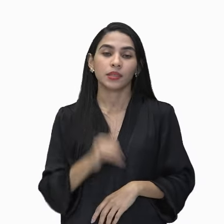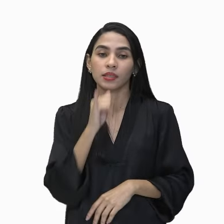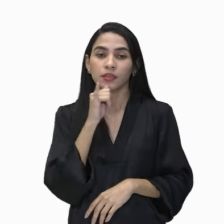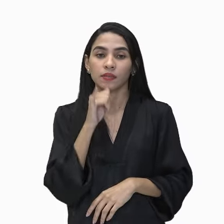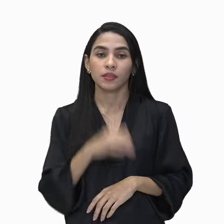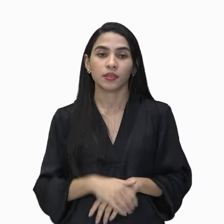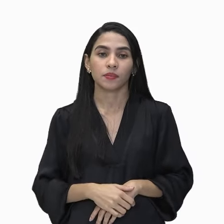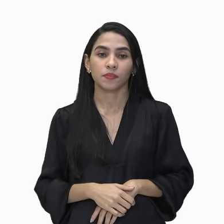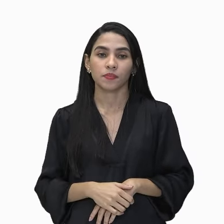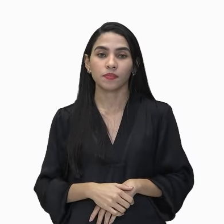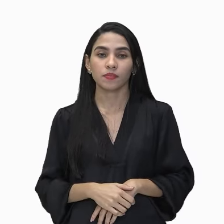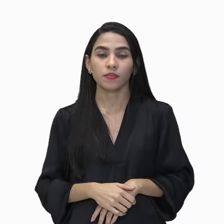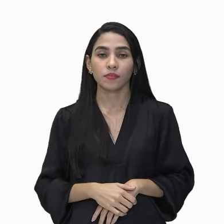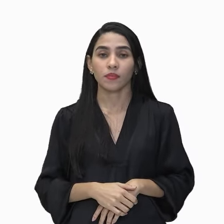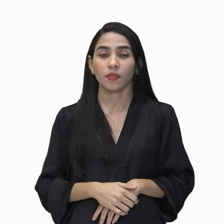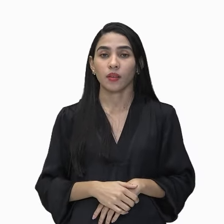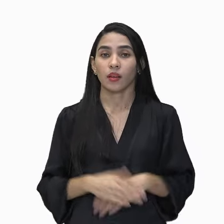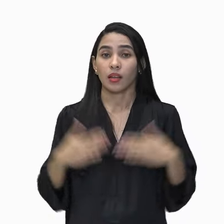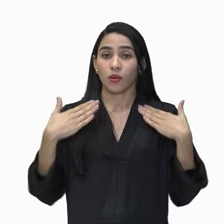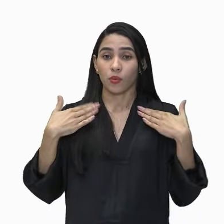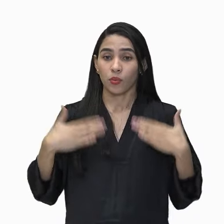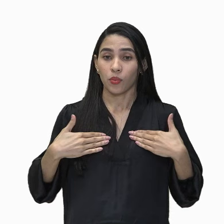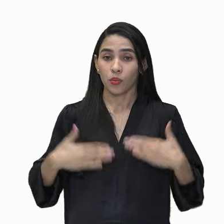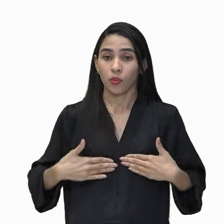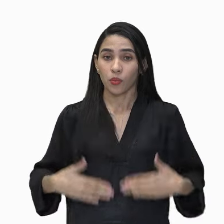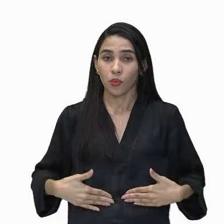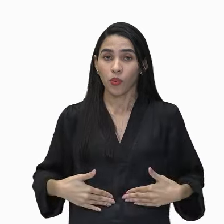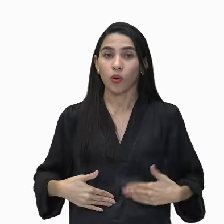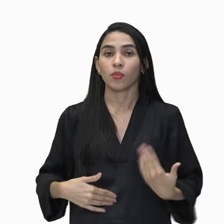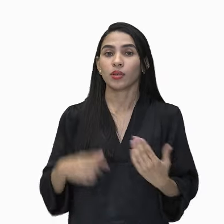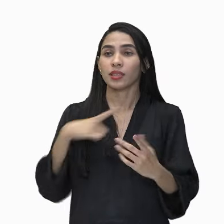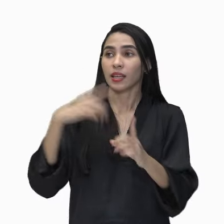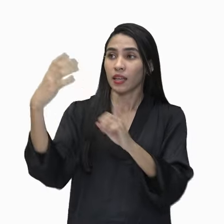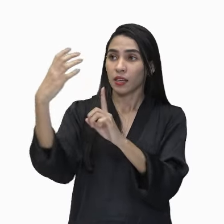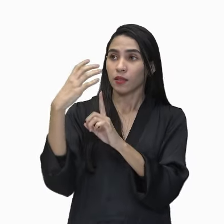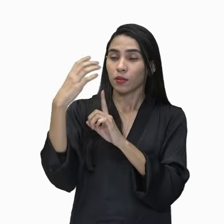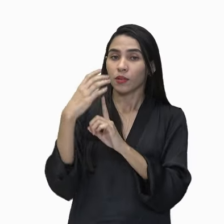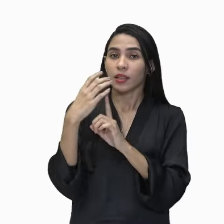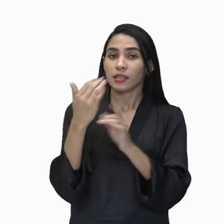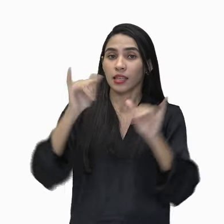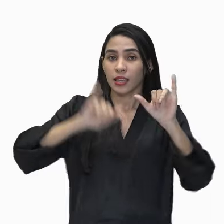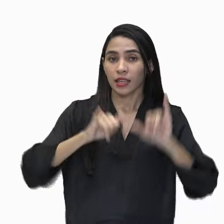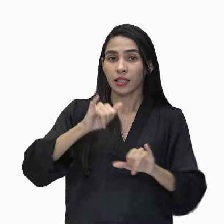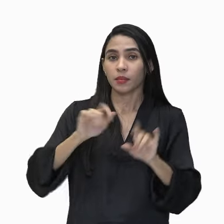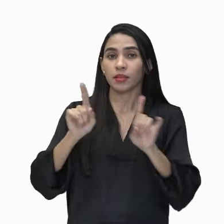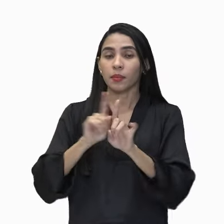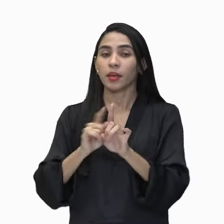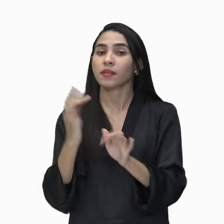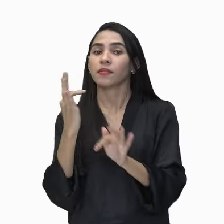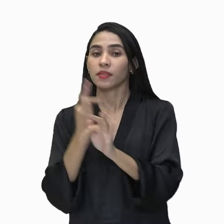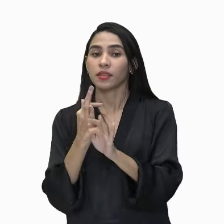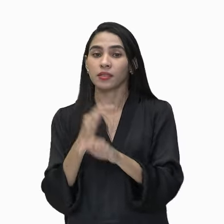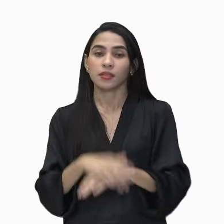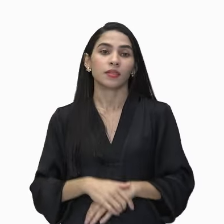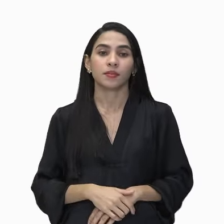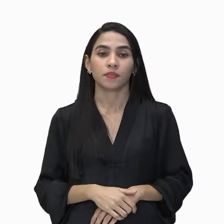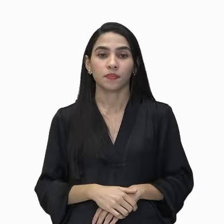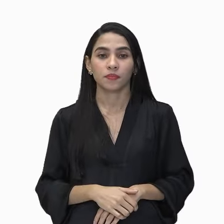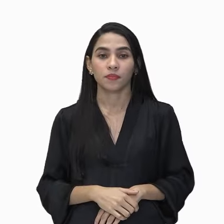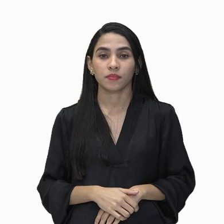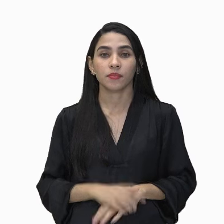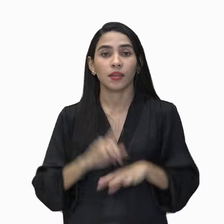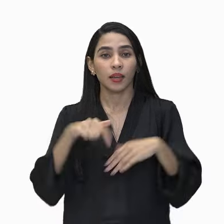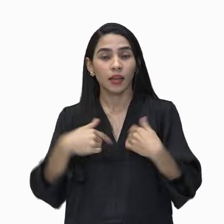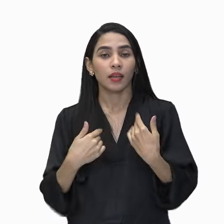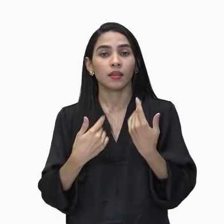temos um corpo sujeito às leis da física e da química. É ou não é verdade? É um ser,